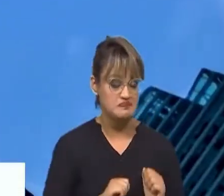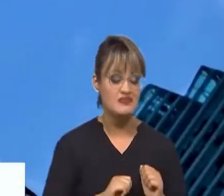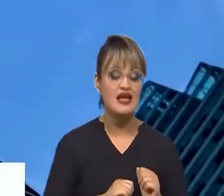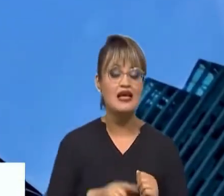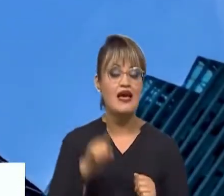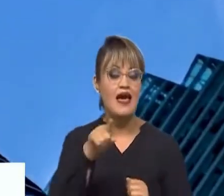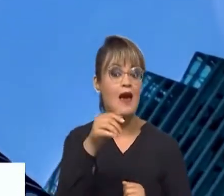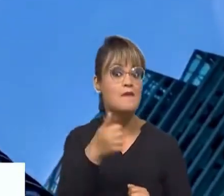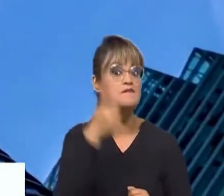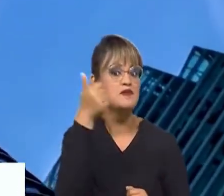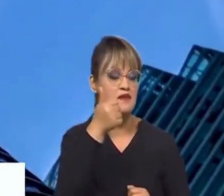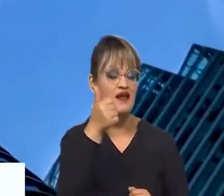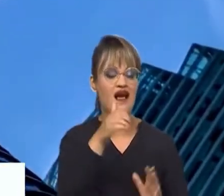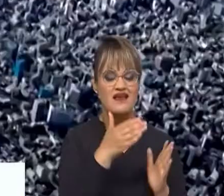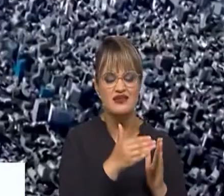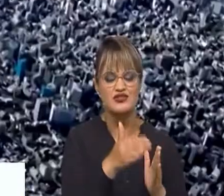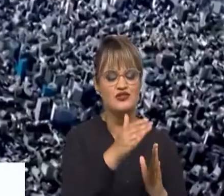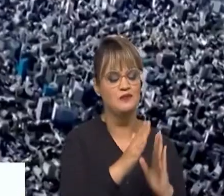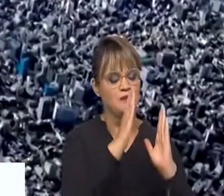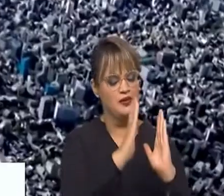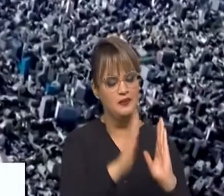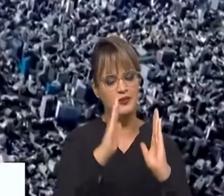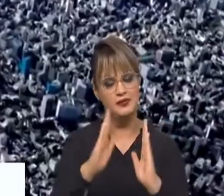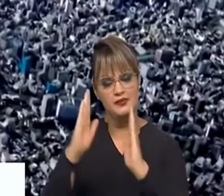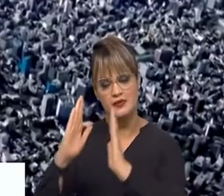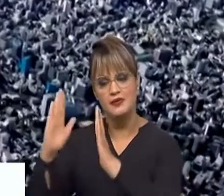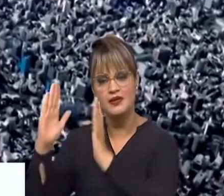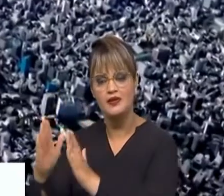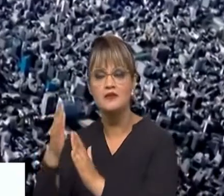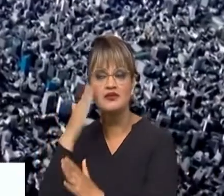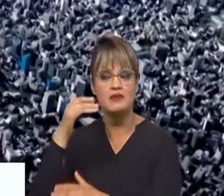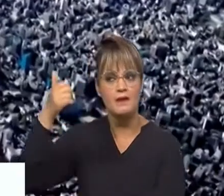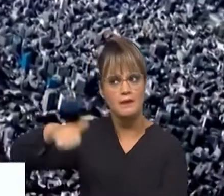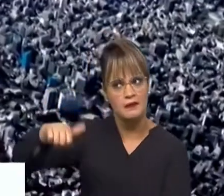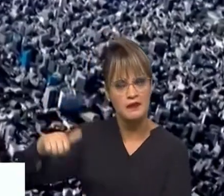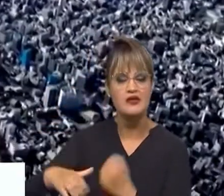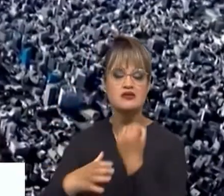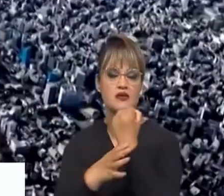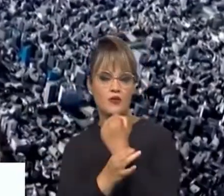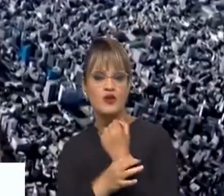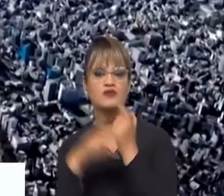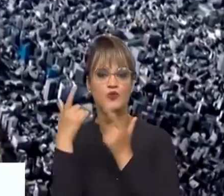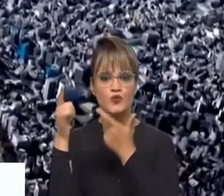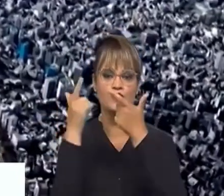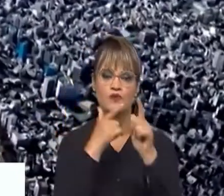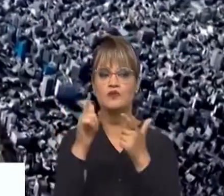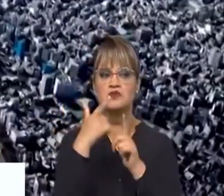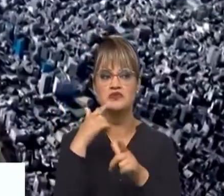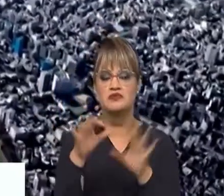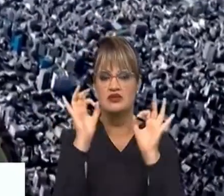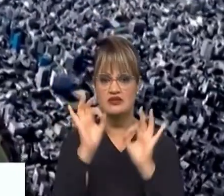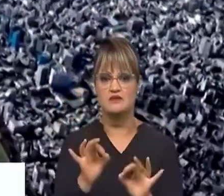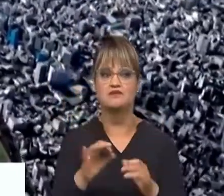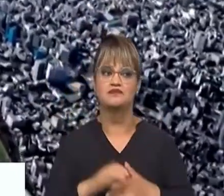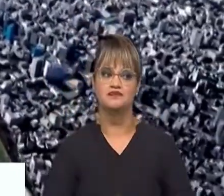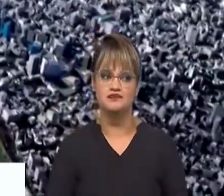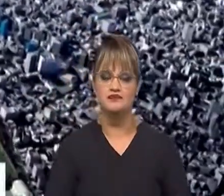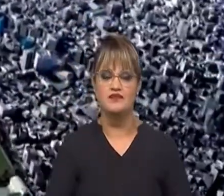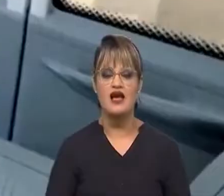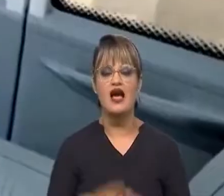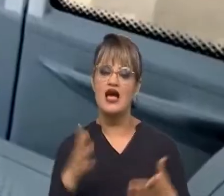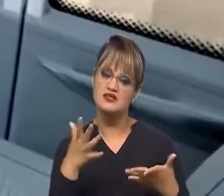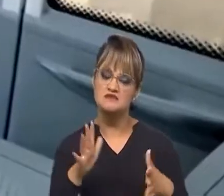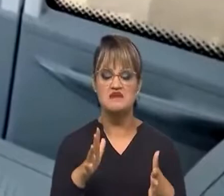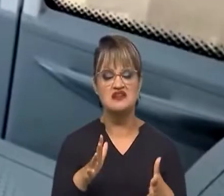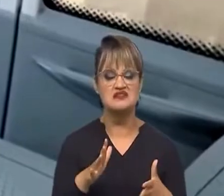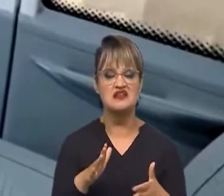apenas a primeira de uma série de etapas para verificar os quesitos de segurança e outros aspectos técnicos. A previsão